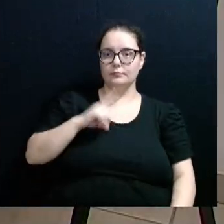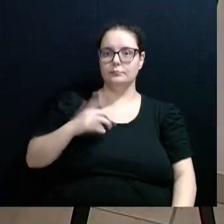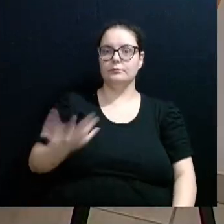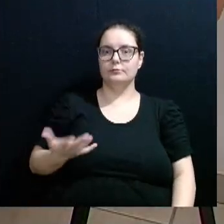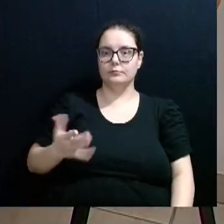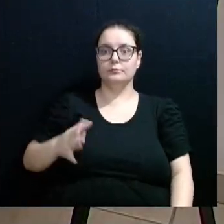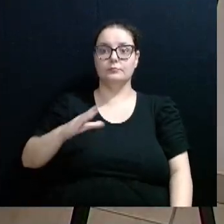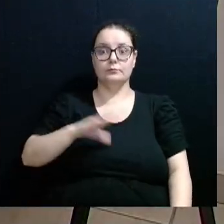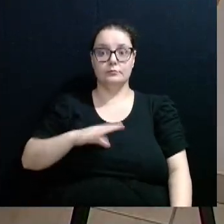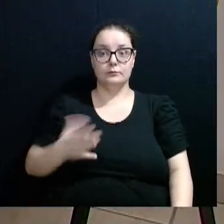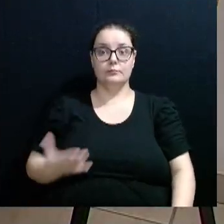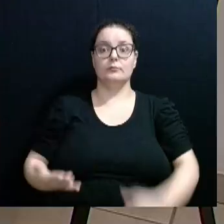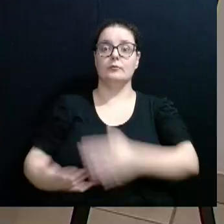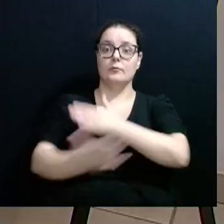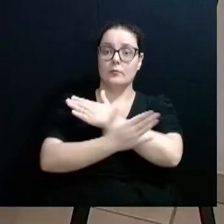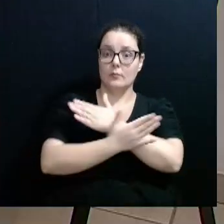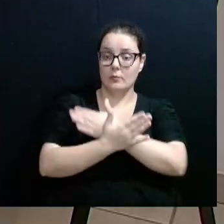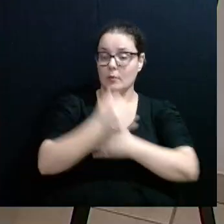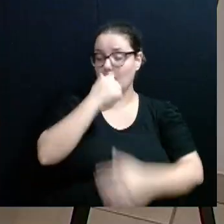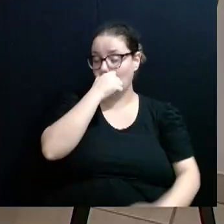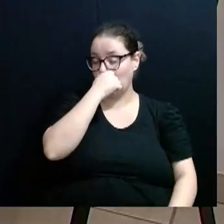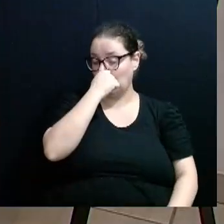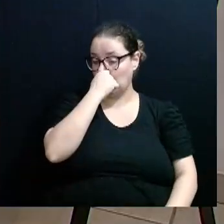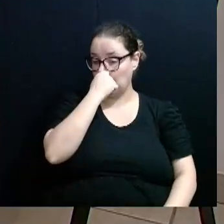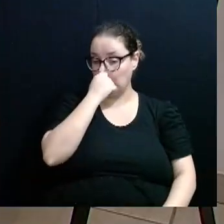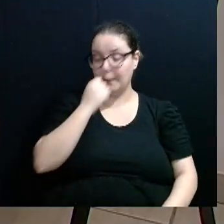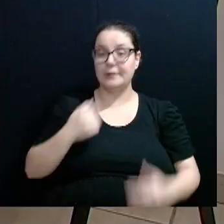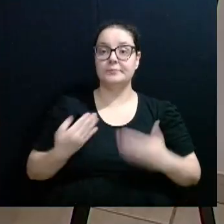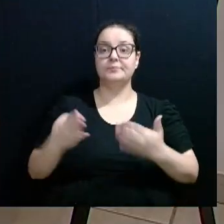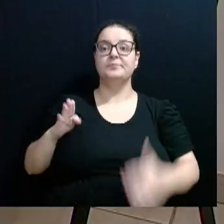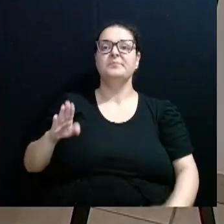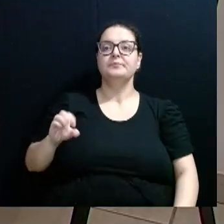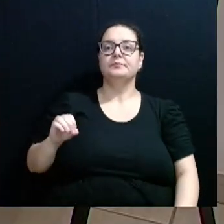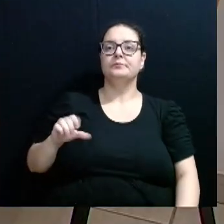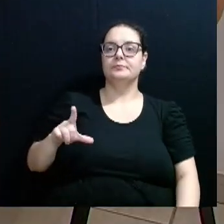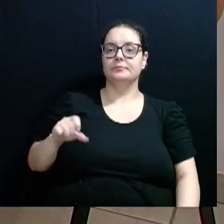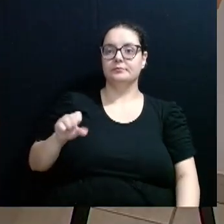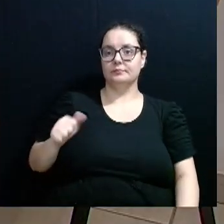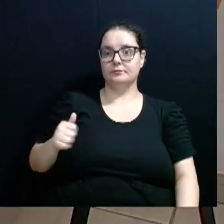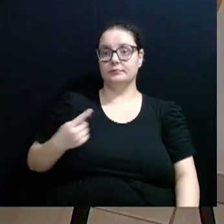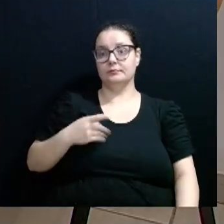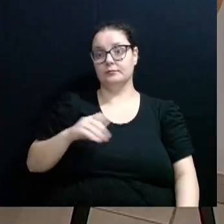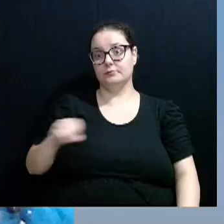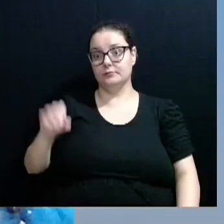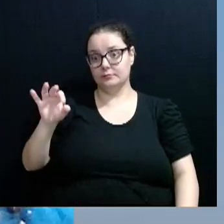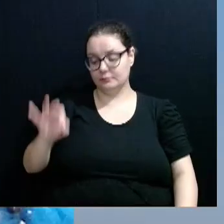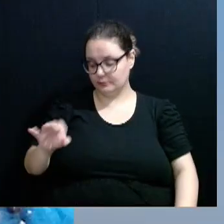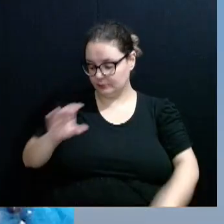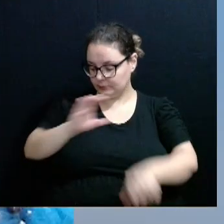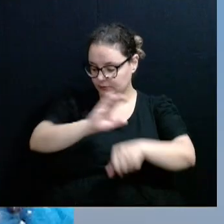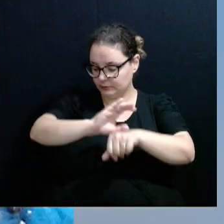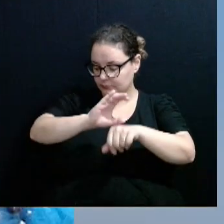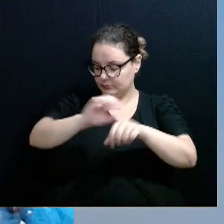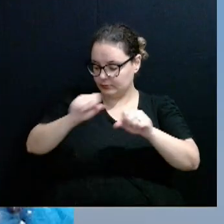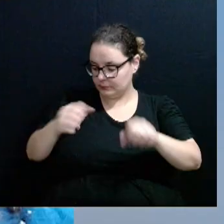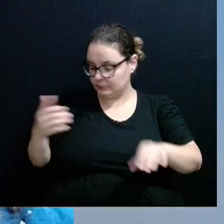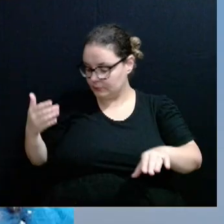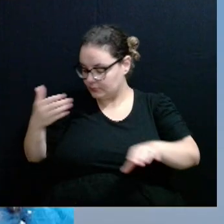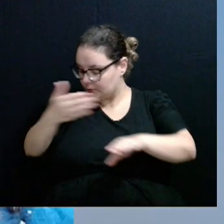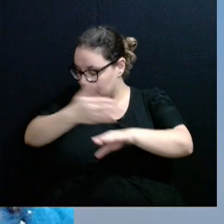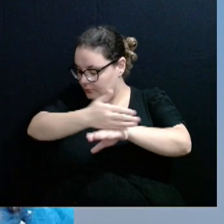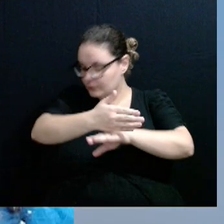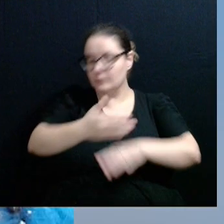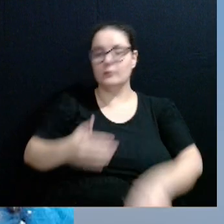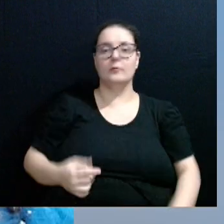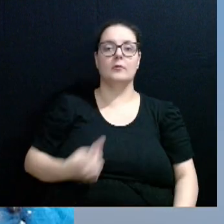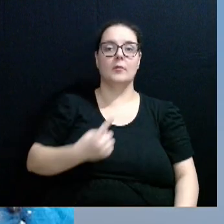nos ajudam muito, oferecendo uma bolsa de 100% dos cursos, onde eles podem participar num período de 1 ano e meio,